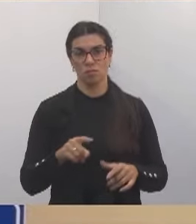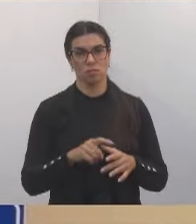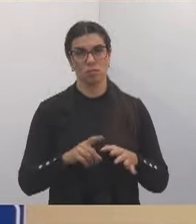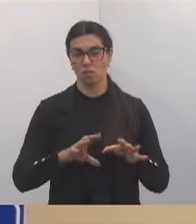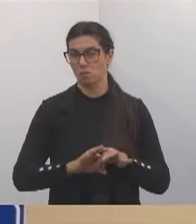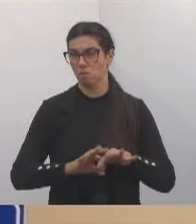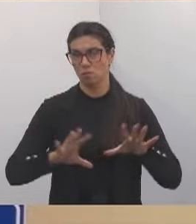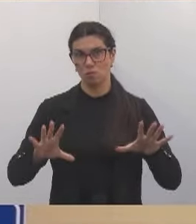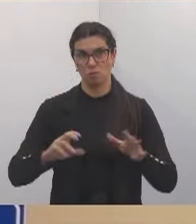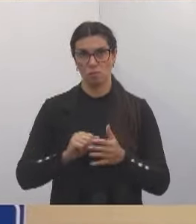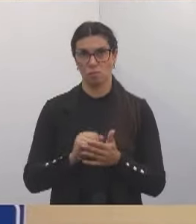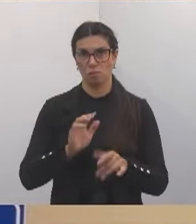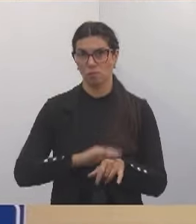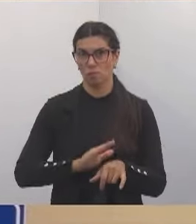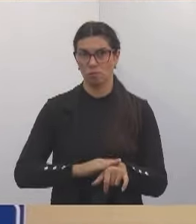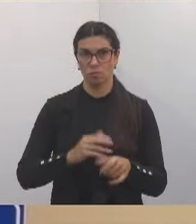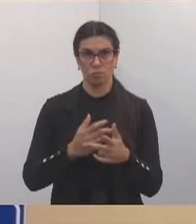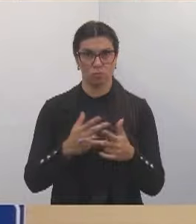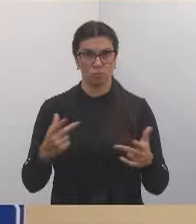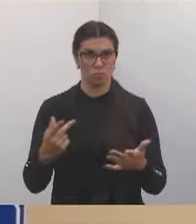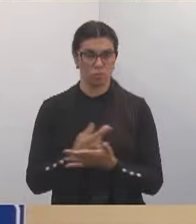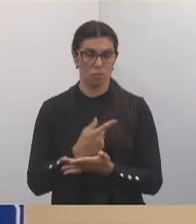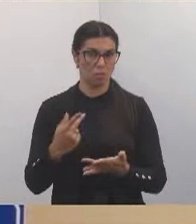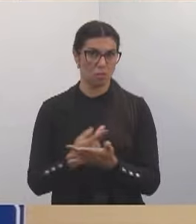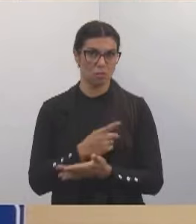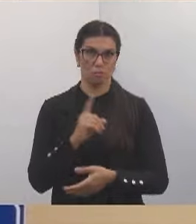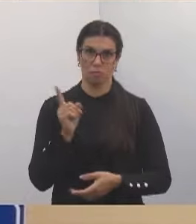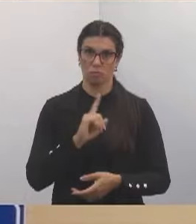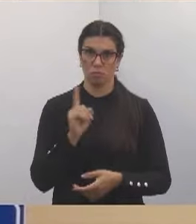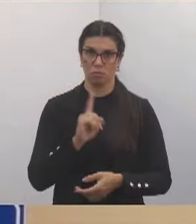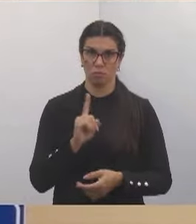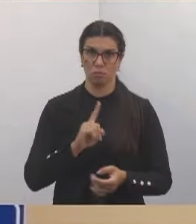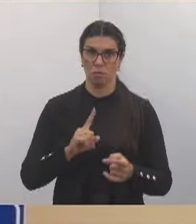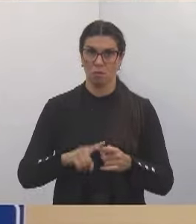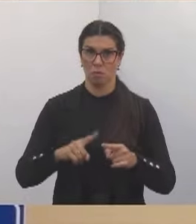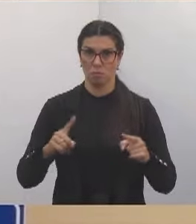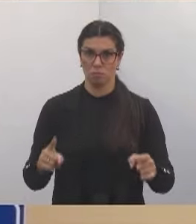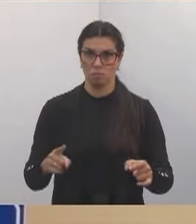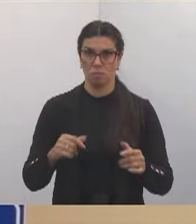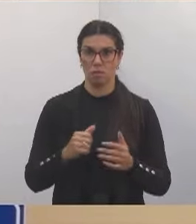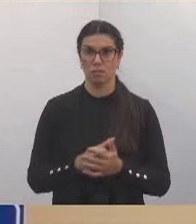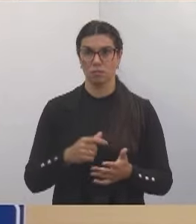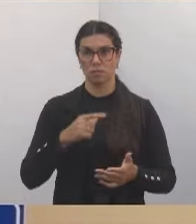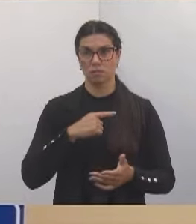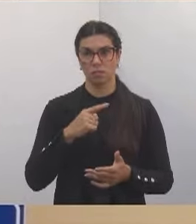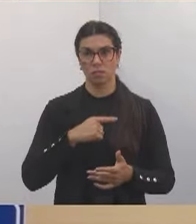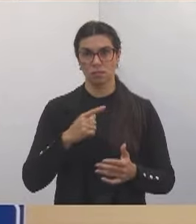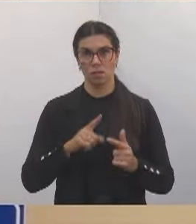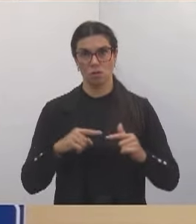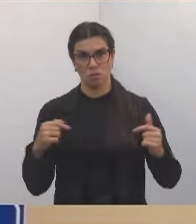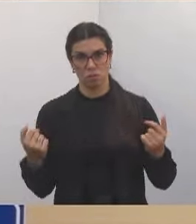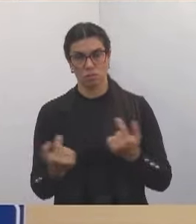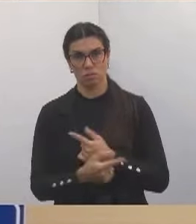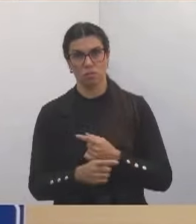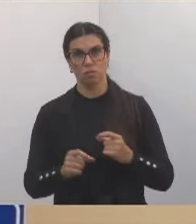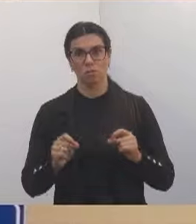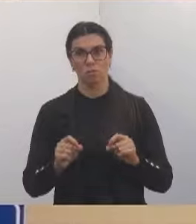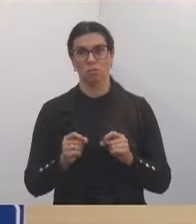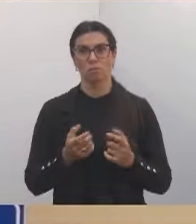aquilo que é errado. Eu acho, e daí fica esse contraponto, entendo. Pode